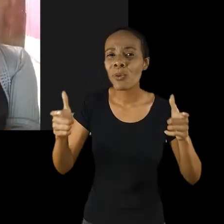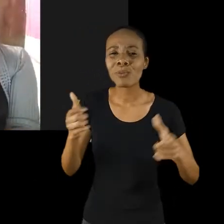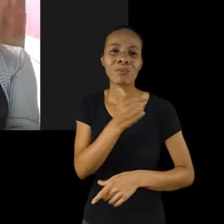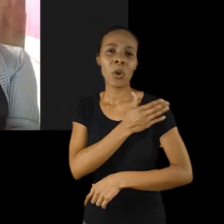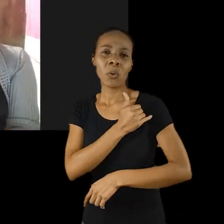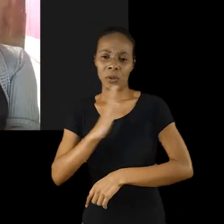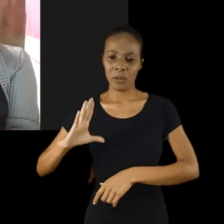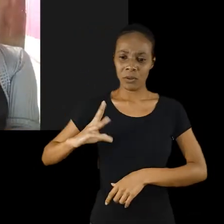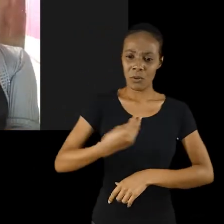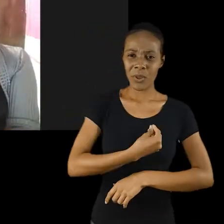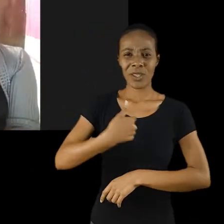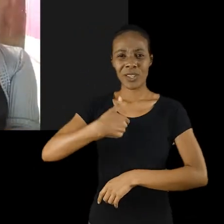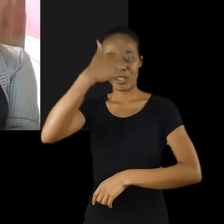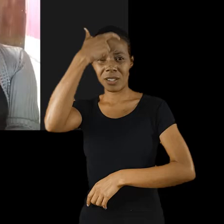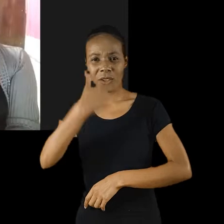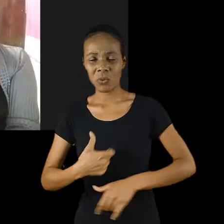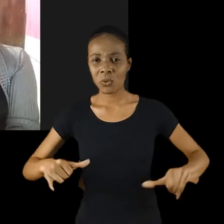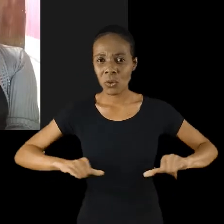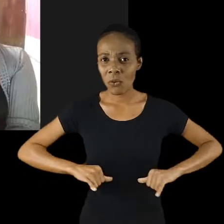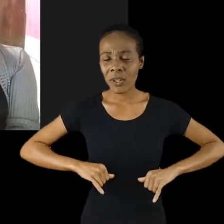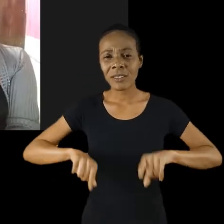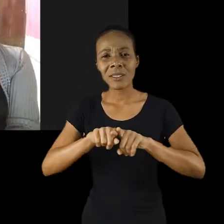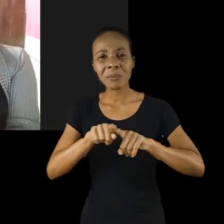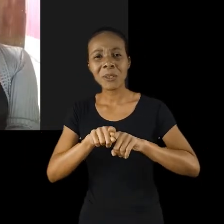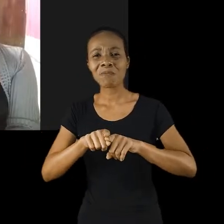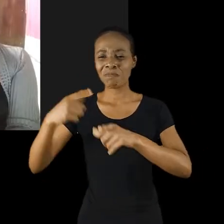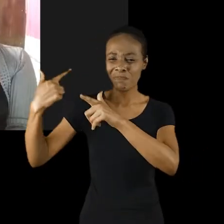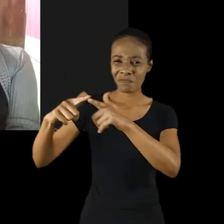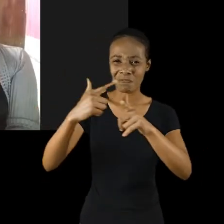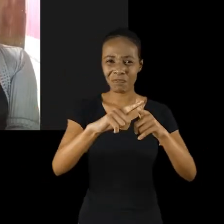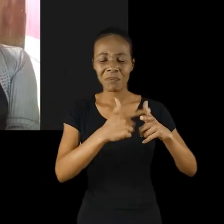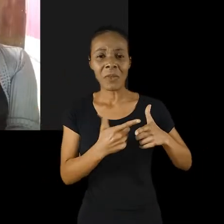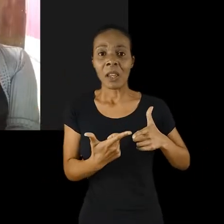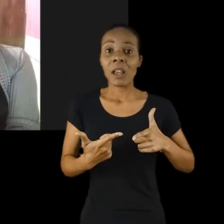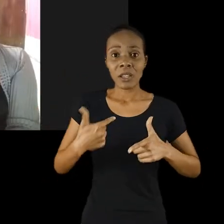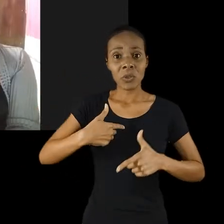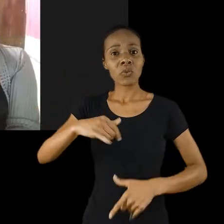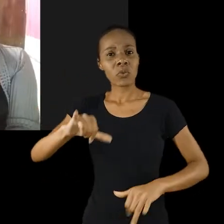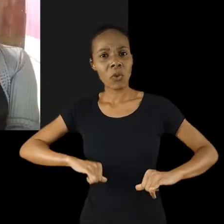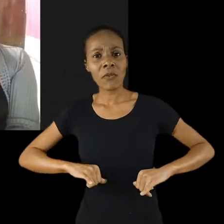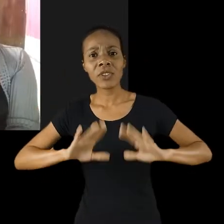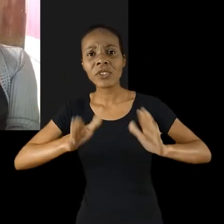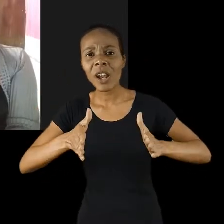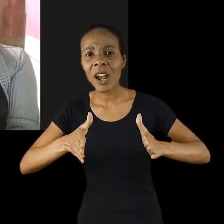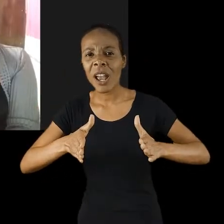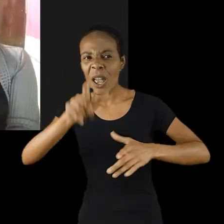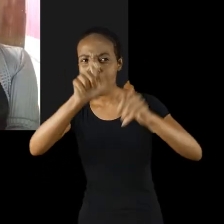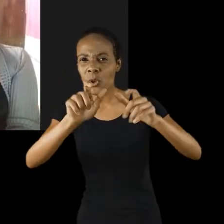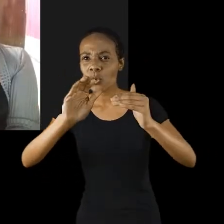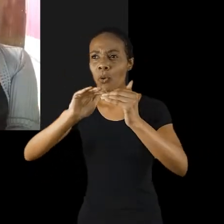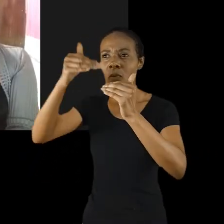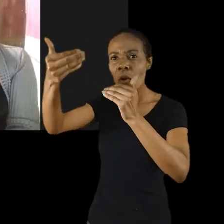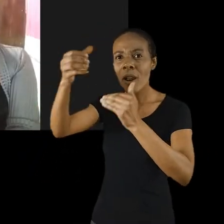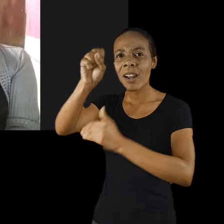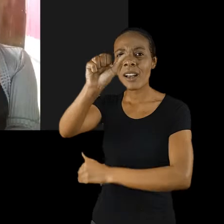sofri, a maioria das agressões que eu já sofri, não foram por pessoas que estavam, por exemplo, morando na Savassi, sabe? Porque eu